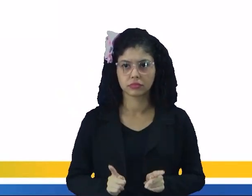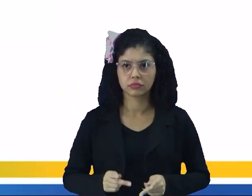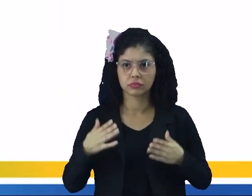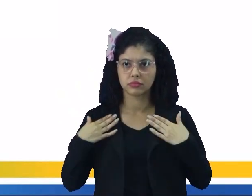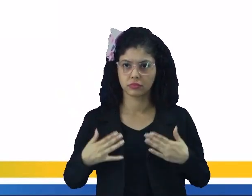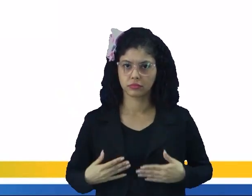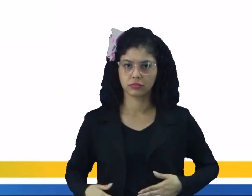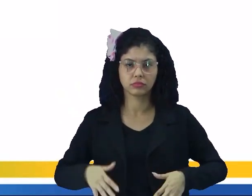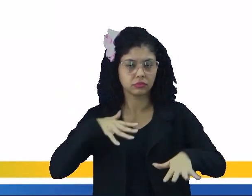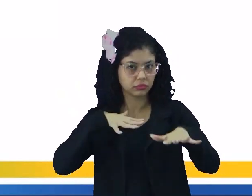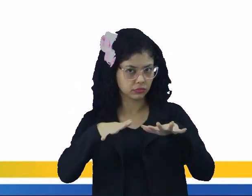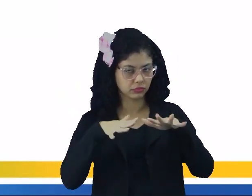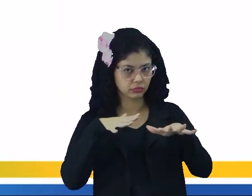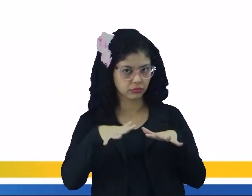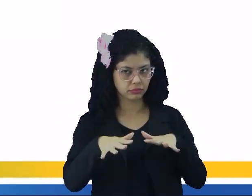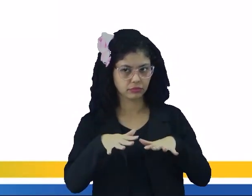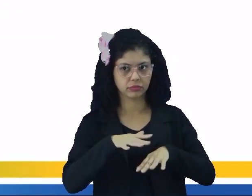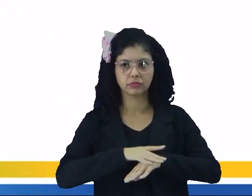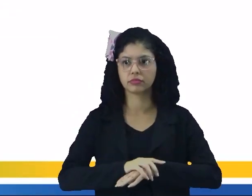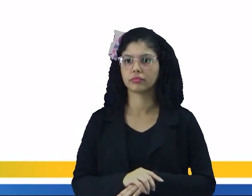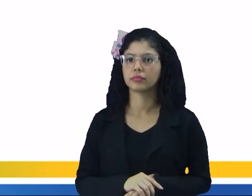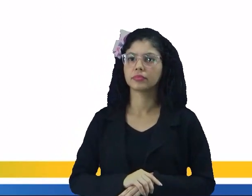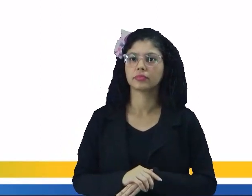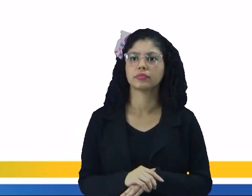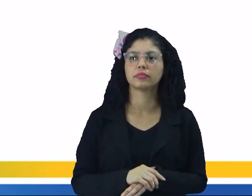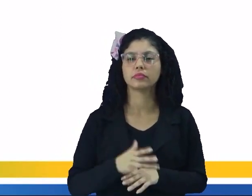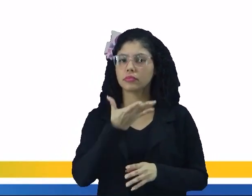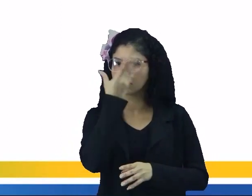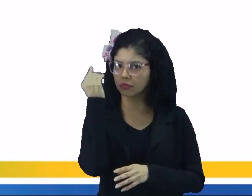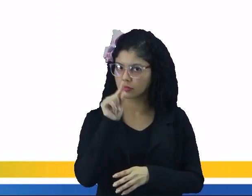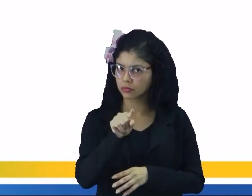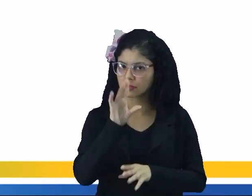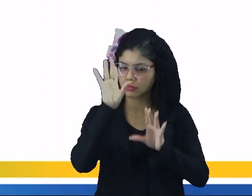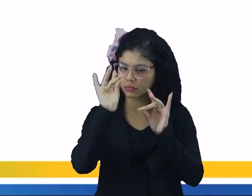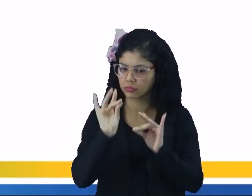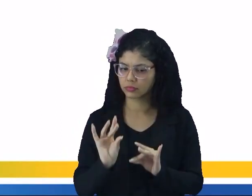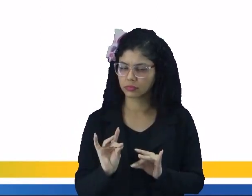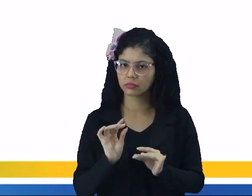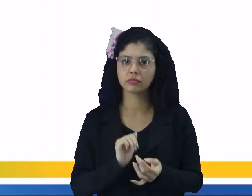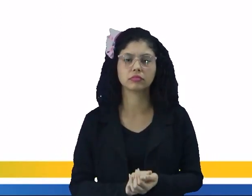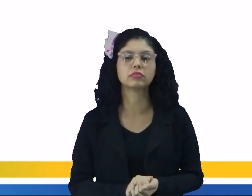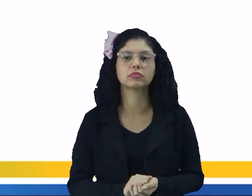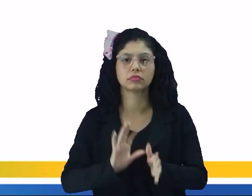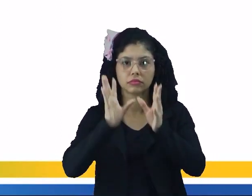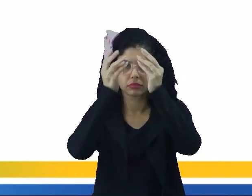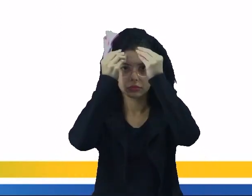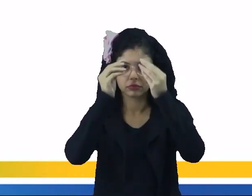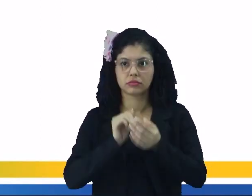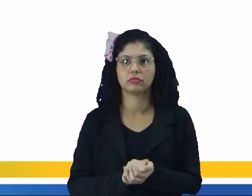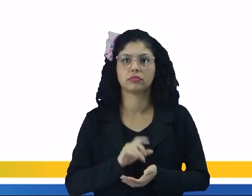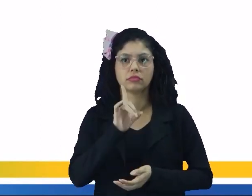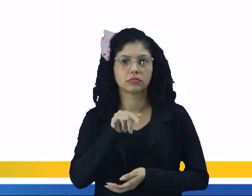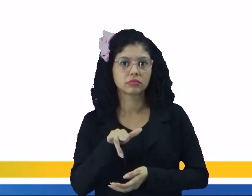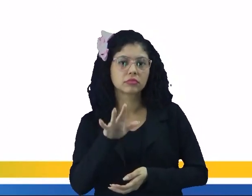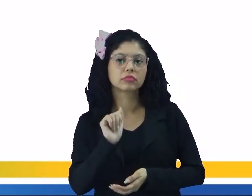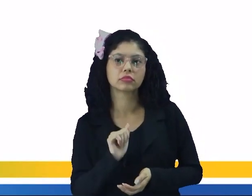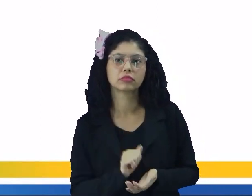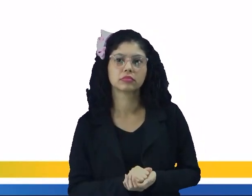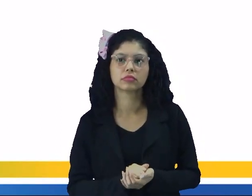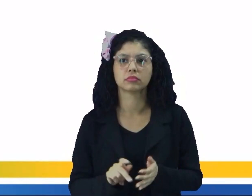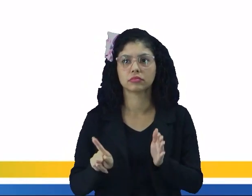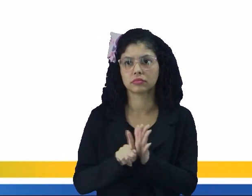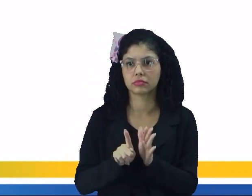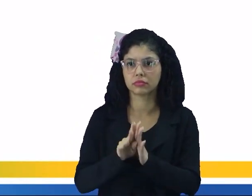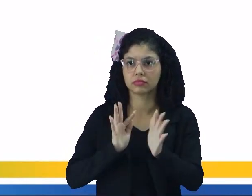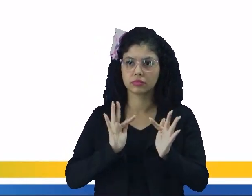dos corpos em movimento. Então não esqueça desse detalhe, gravem bem. A dinâmica é o ramo